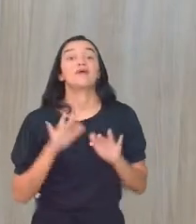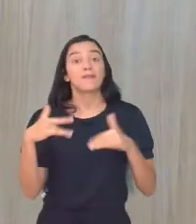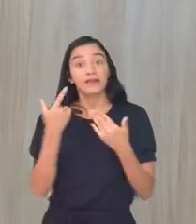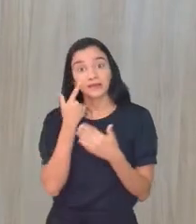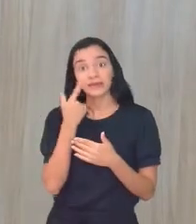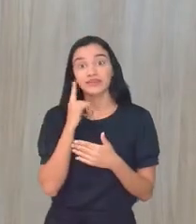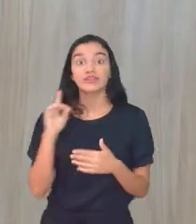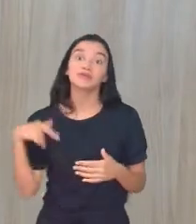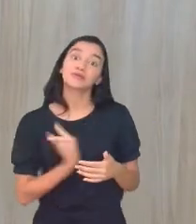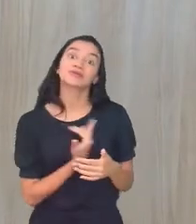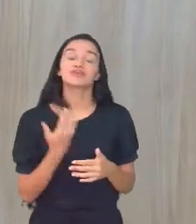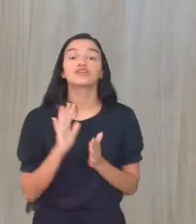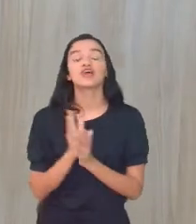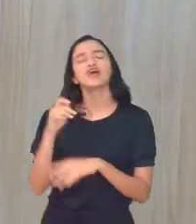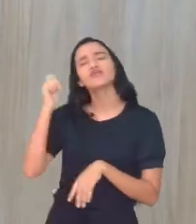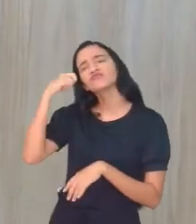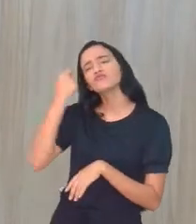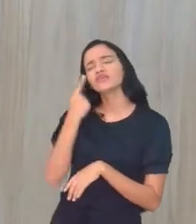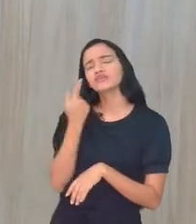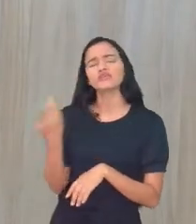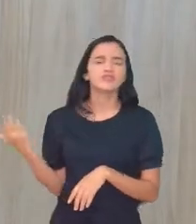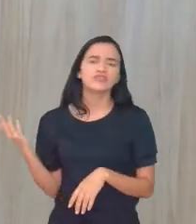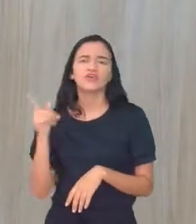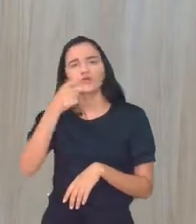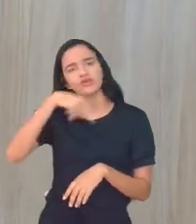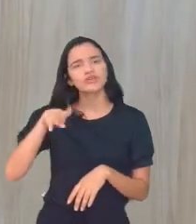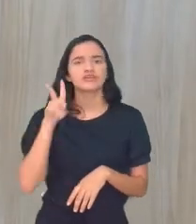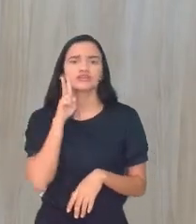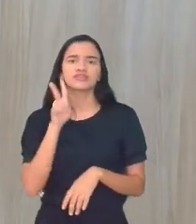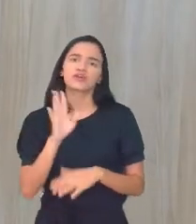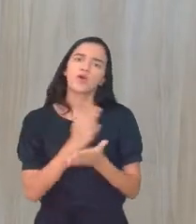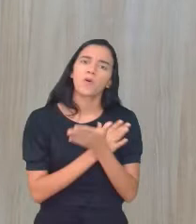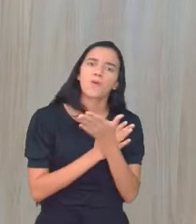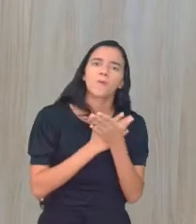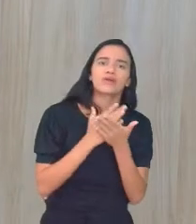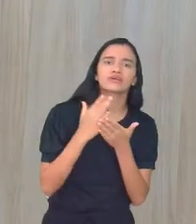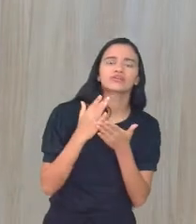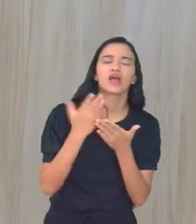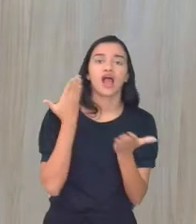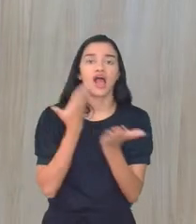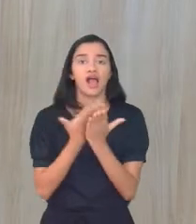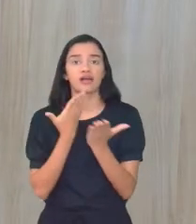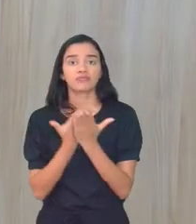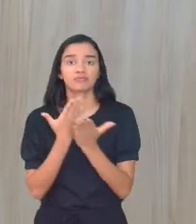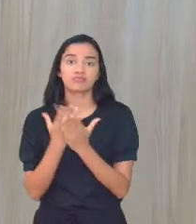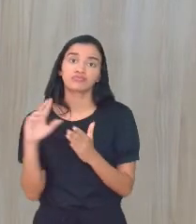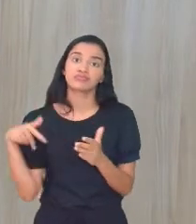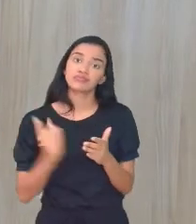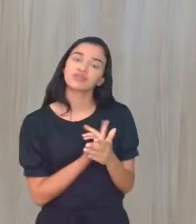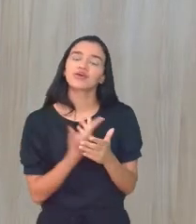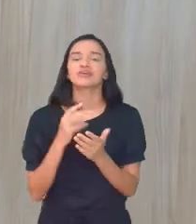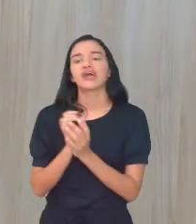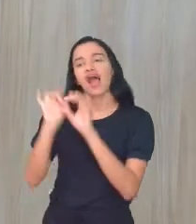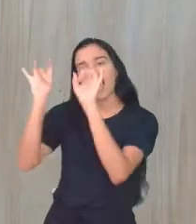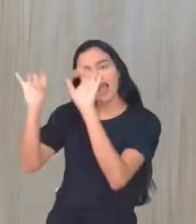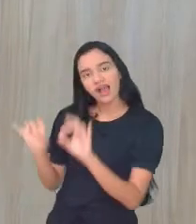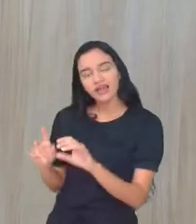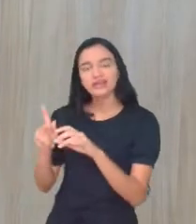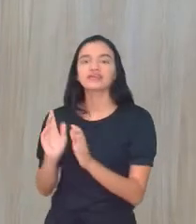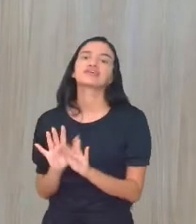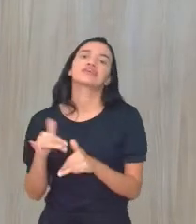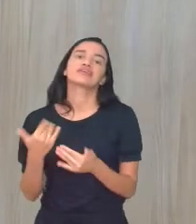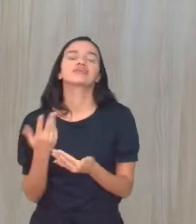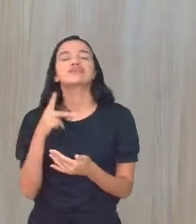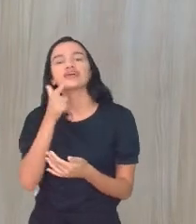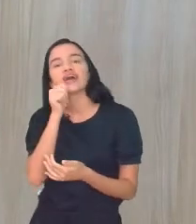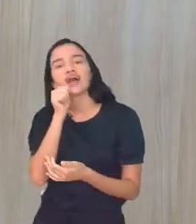Então, o que é que a gente vê do vídeo, gente? Vocês estão vendo, a gente começou, né, a aula... Nossa querida Carlinha fez aí uma revisão